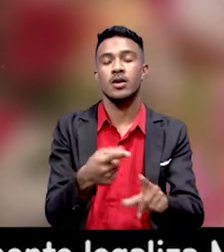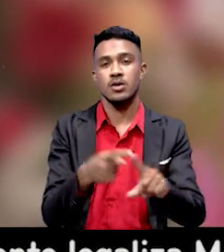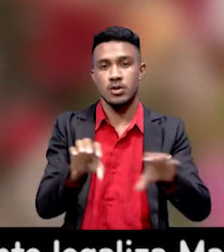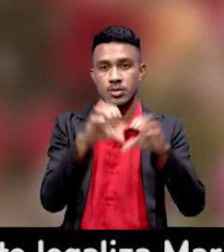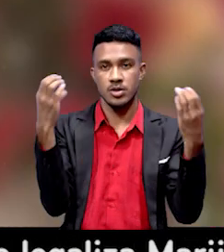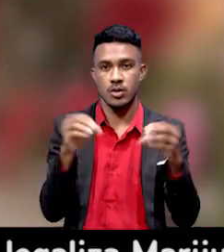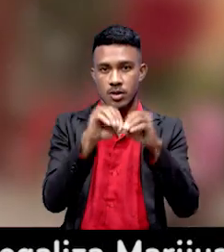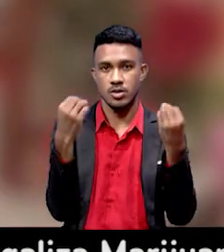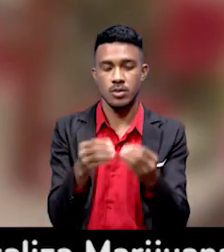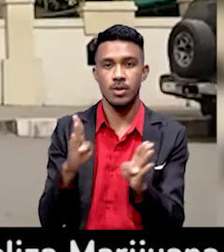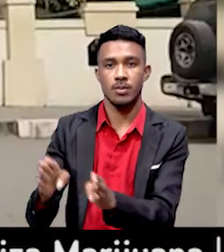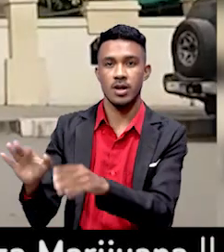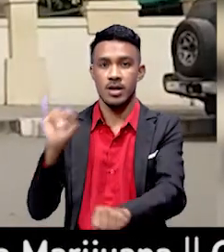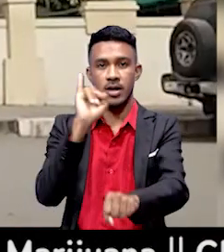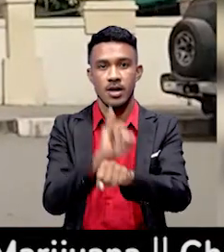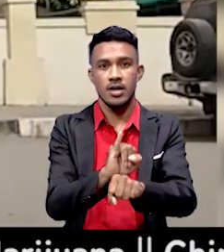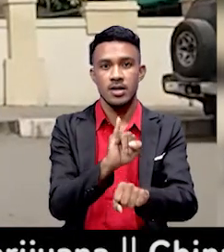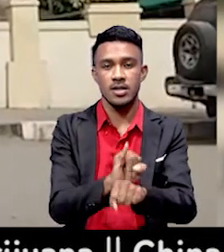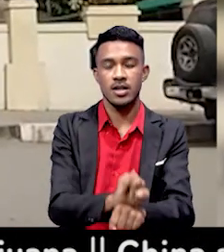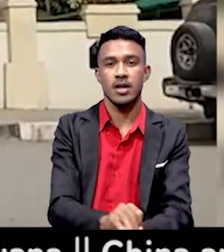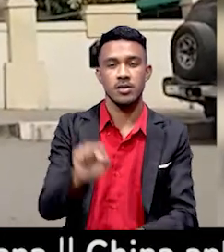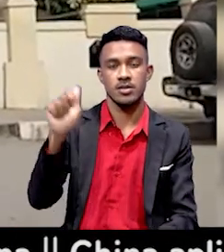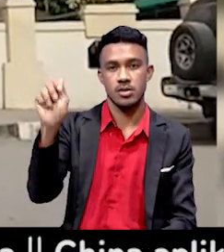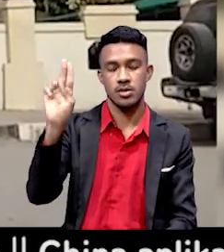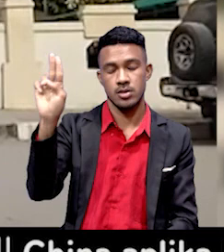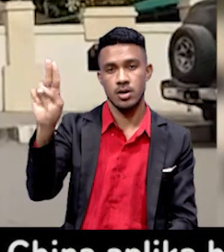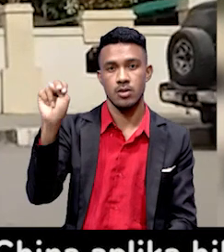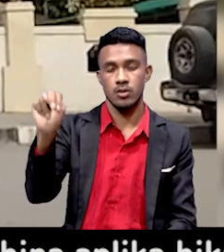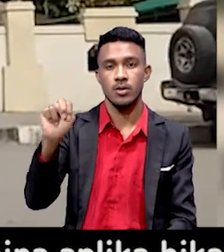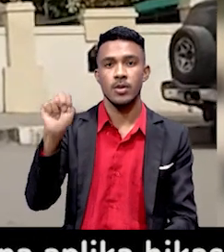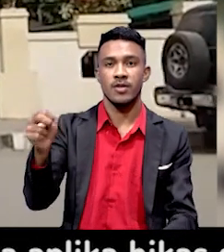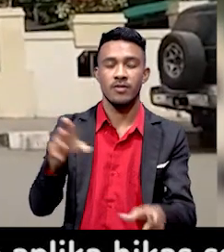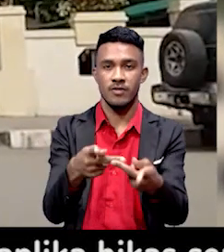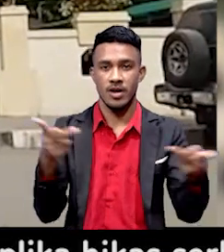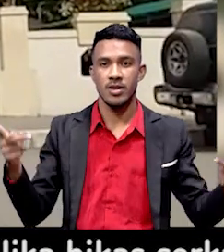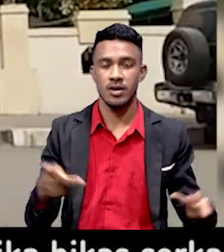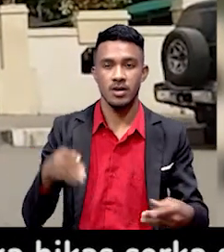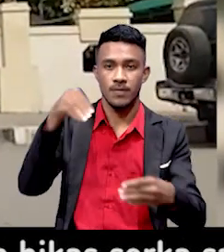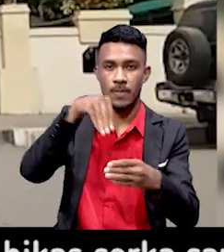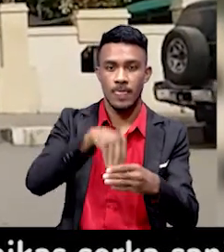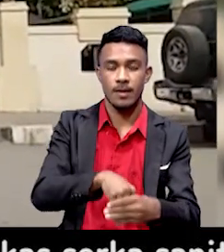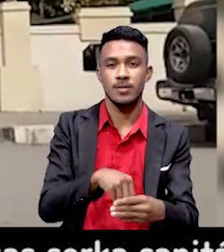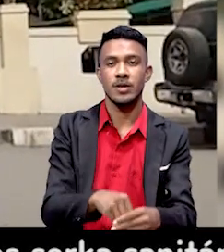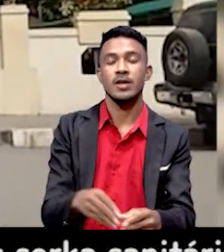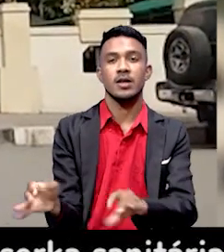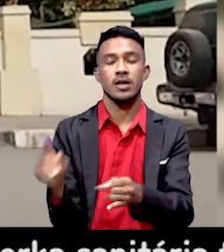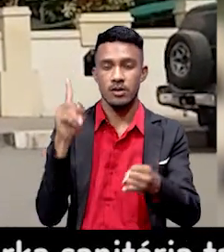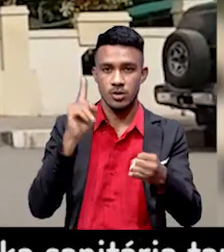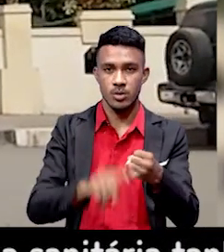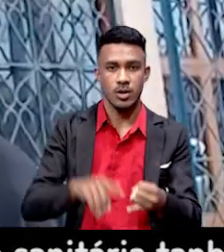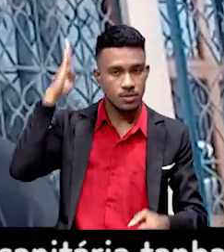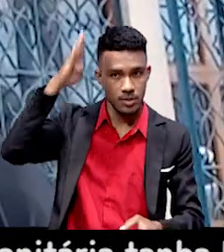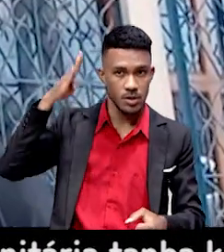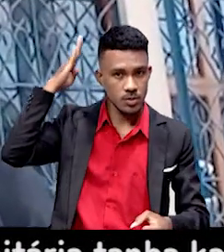MOS prepara na Igreja Catedral São Antônio Baucau, nudar fatin ba última homenagem, nomos fatin descansa ikus ba Bispo Diocese Baucau